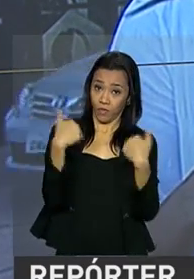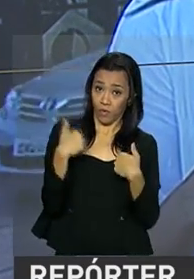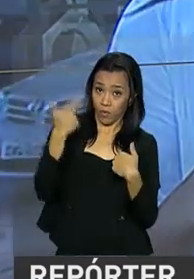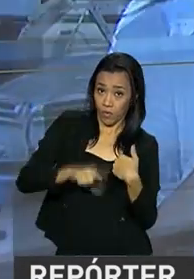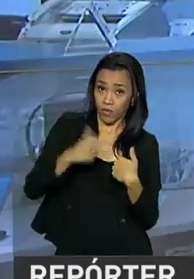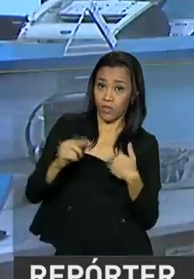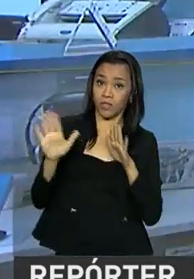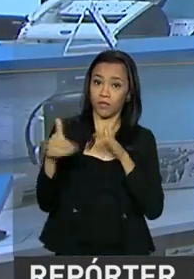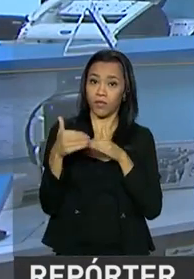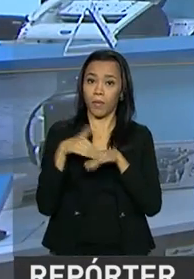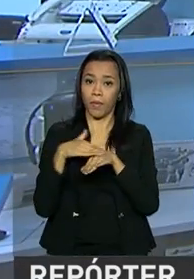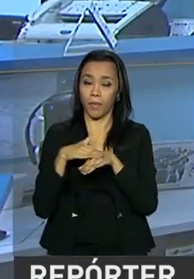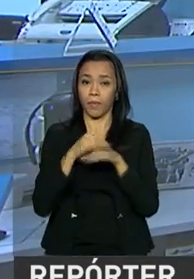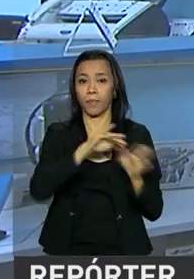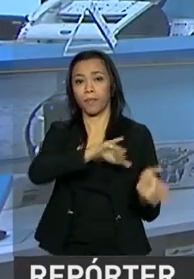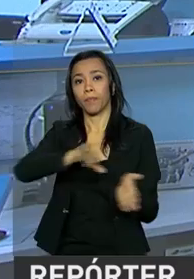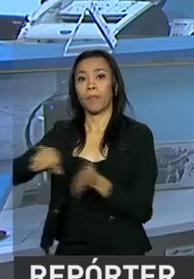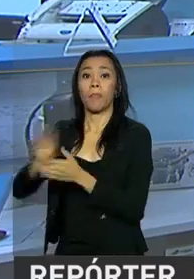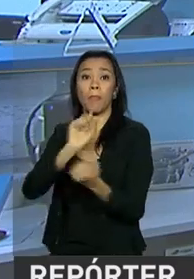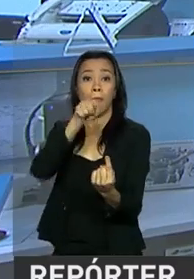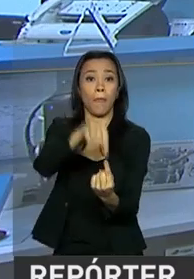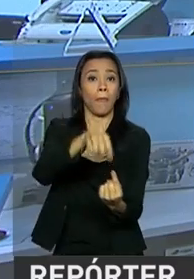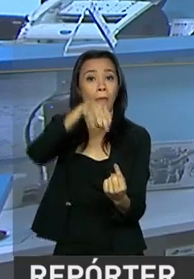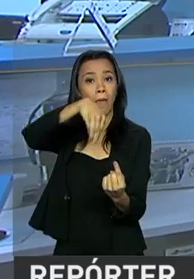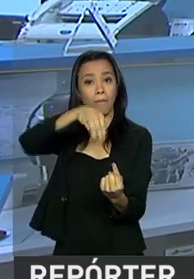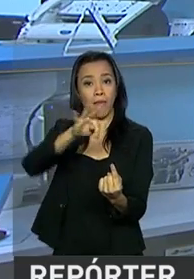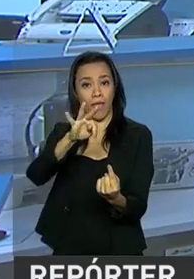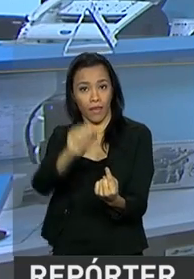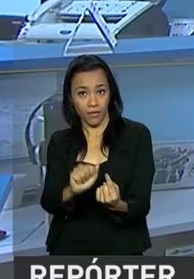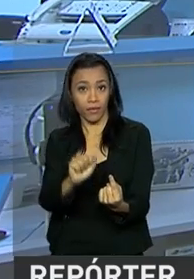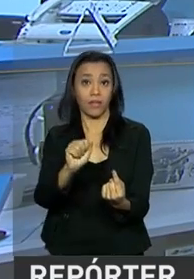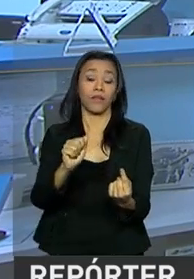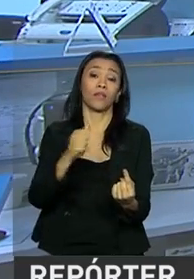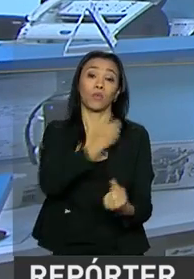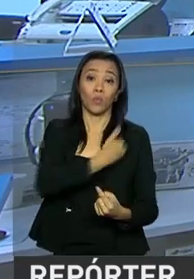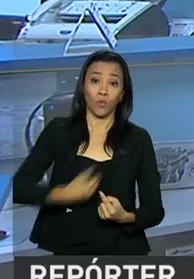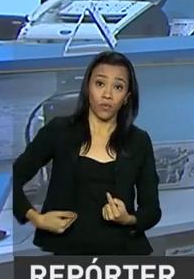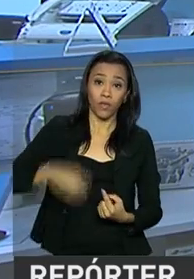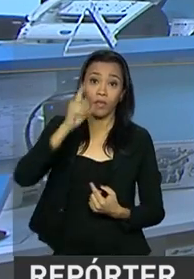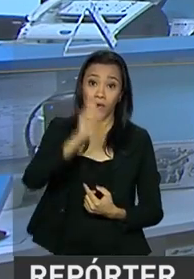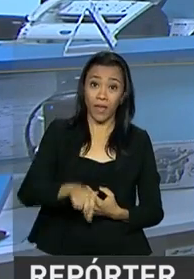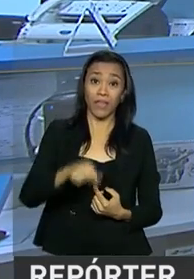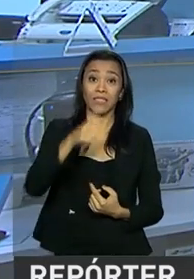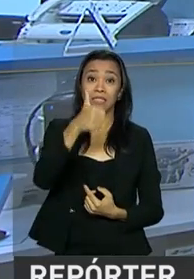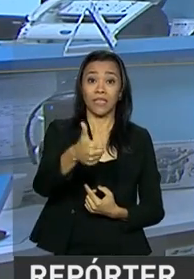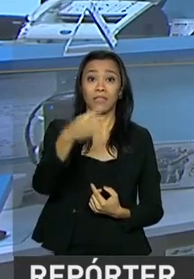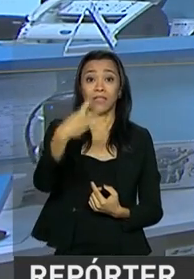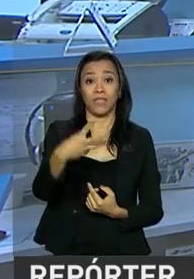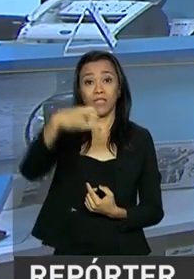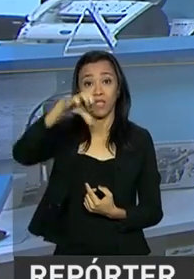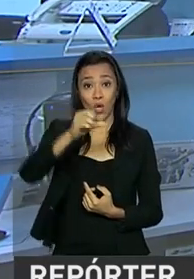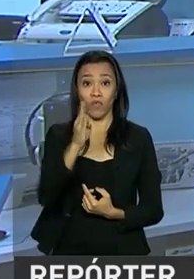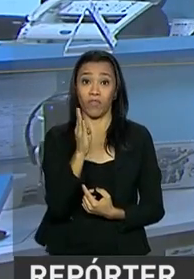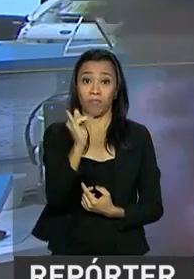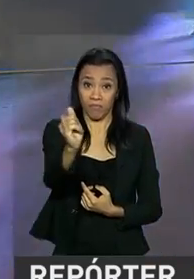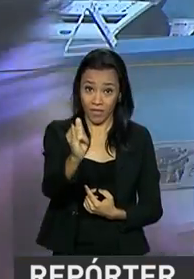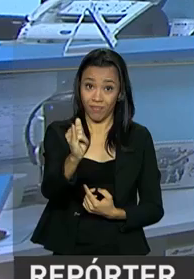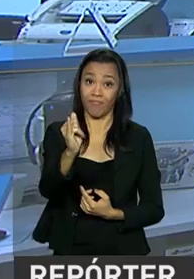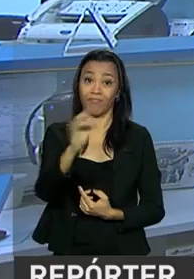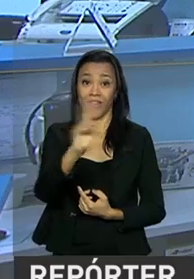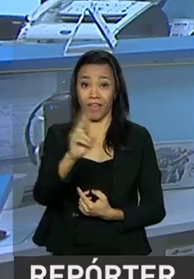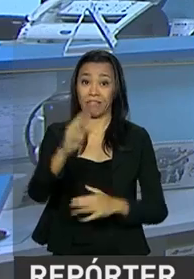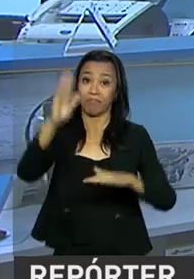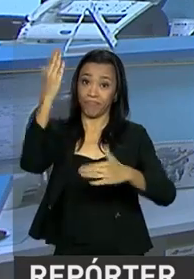novamente e a meta fiscal do governo para 2017 é de um déficit de r39 bilhões de reais o